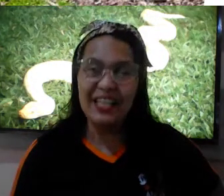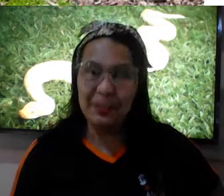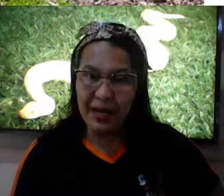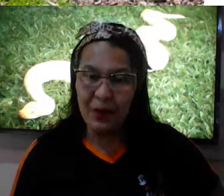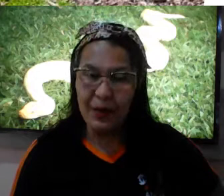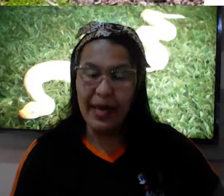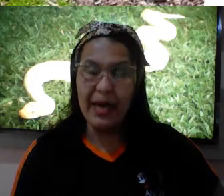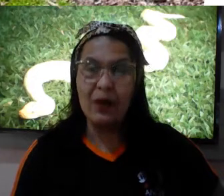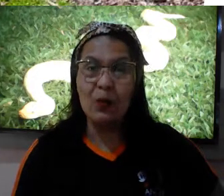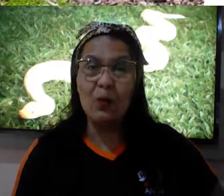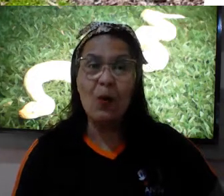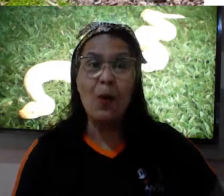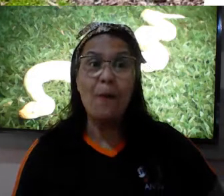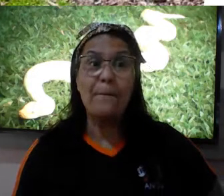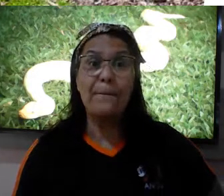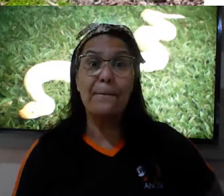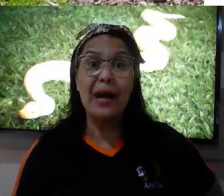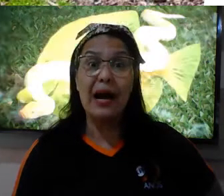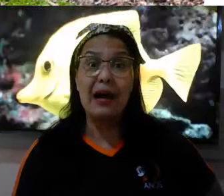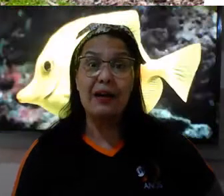Esse animal é um